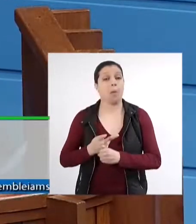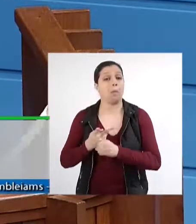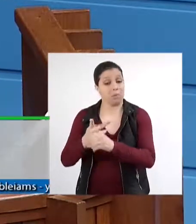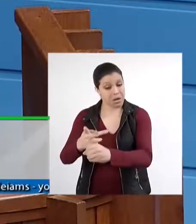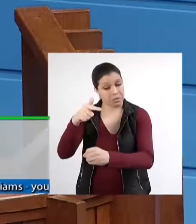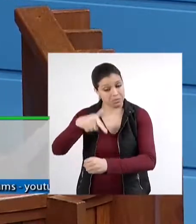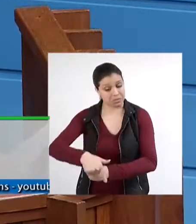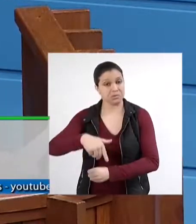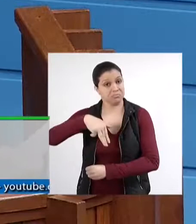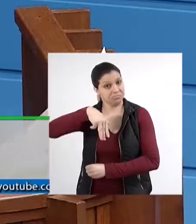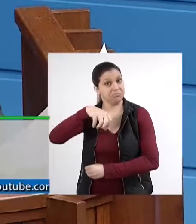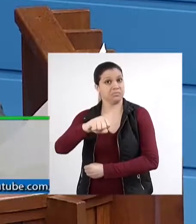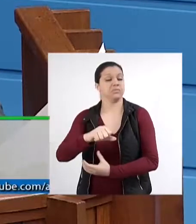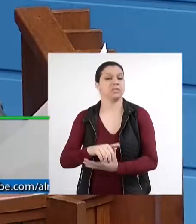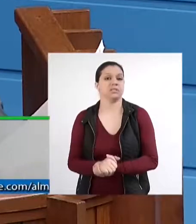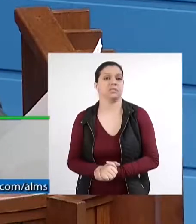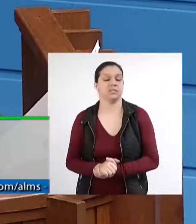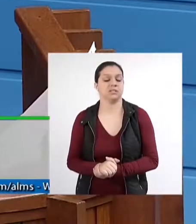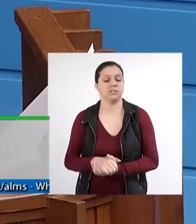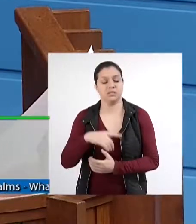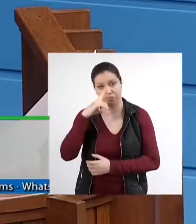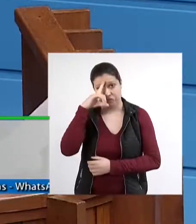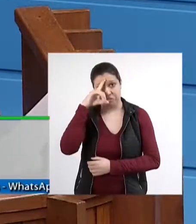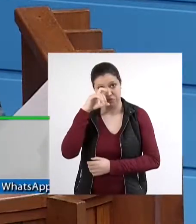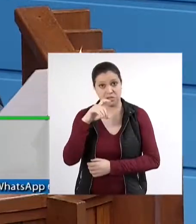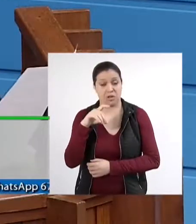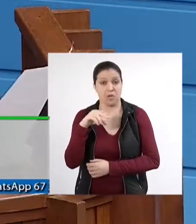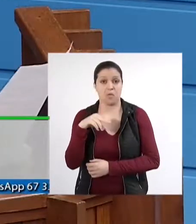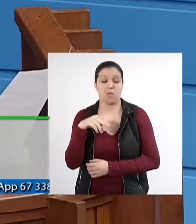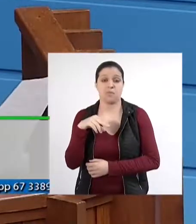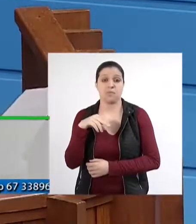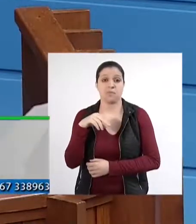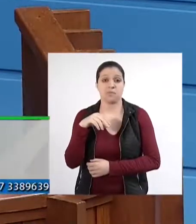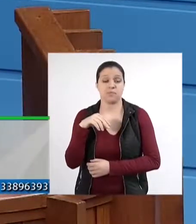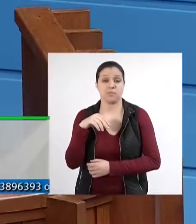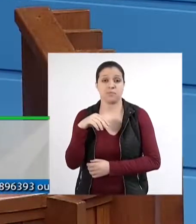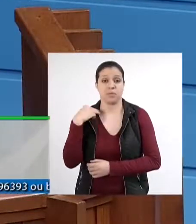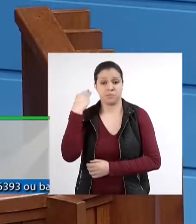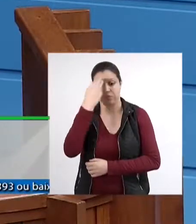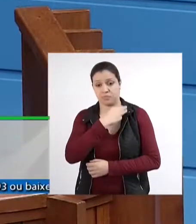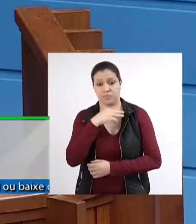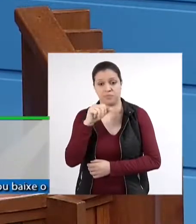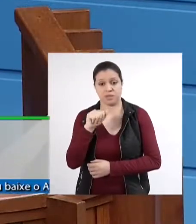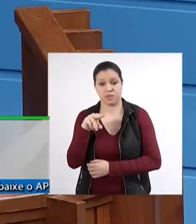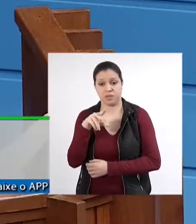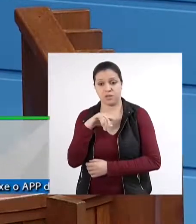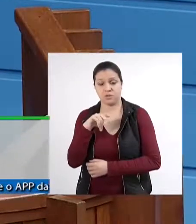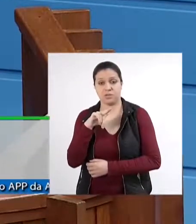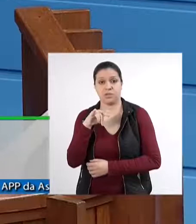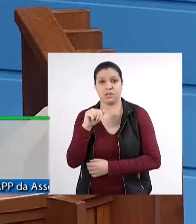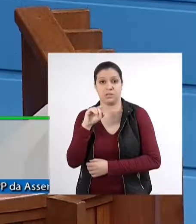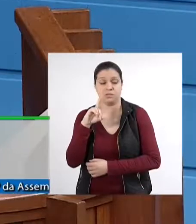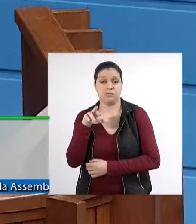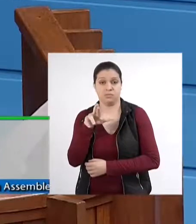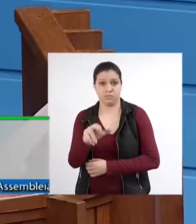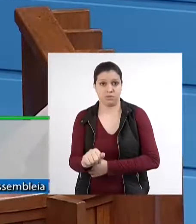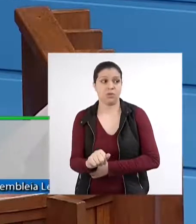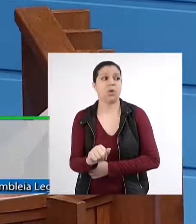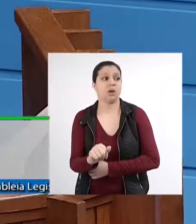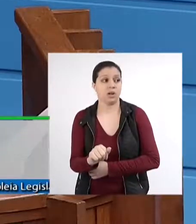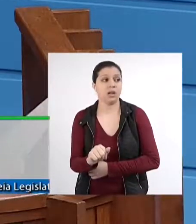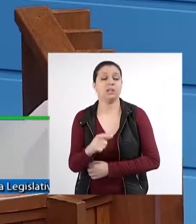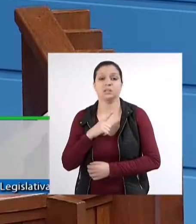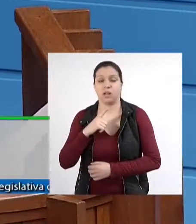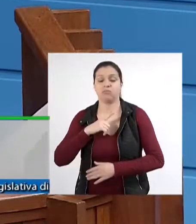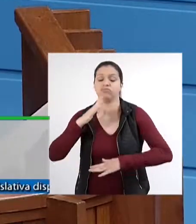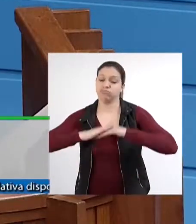Grosso do Sul. O Hospital Nossa Senhora Auxiliadora, em 2017, participou do programa de qualificação a fornecedores. Em